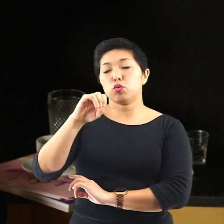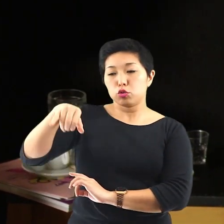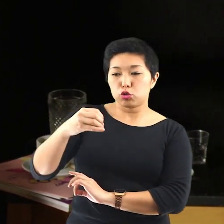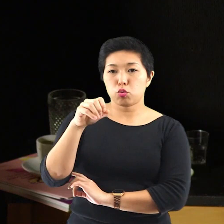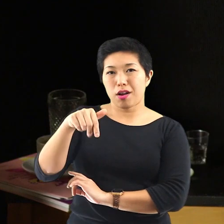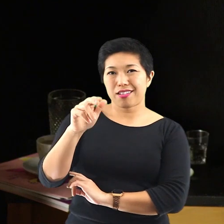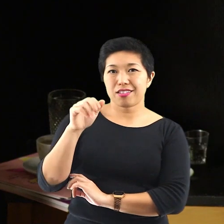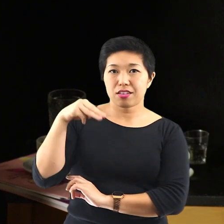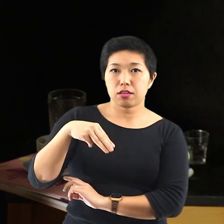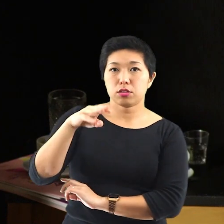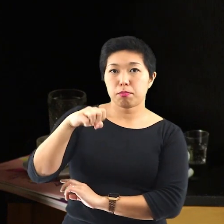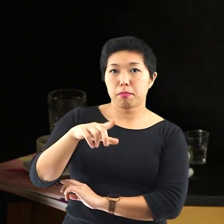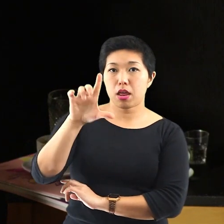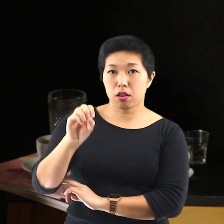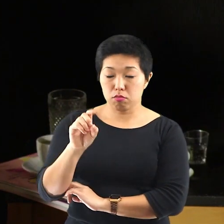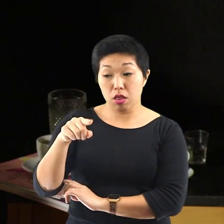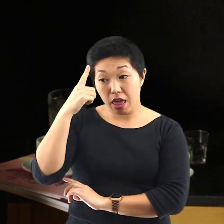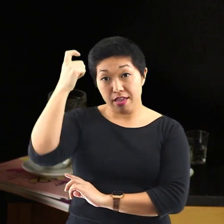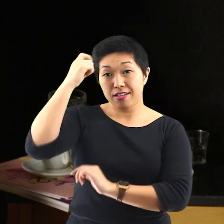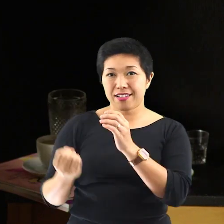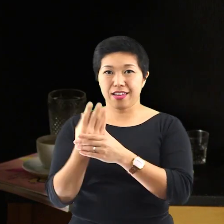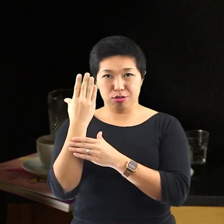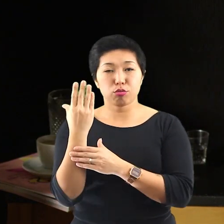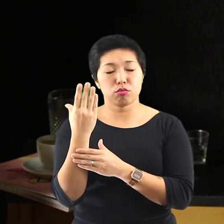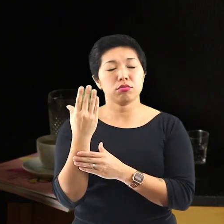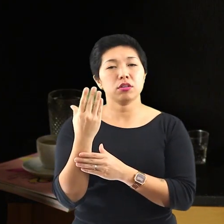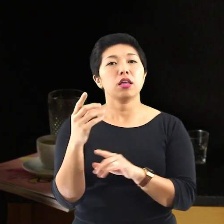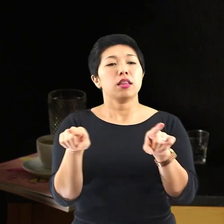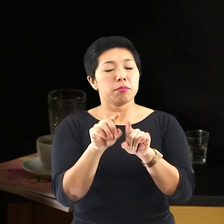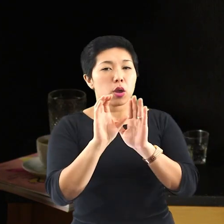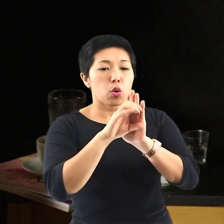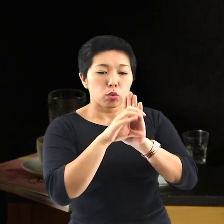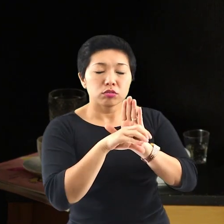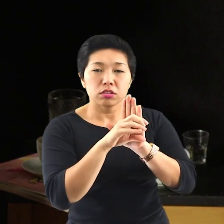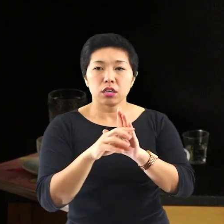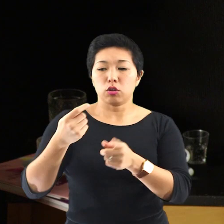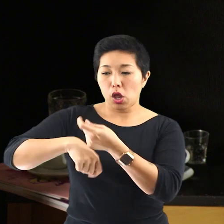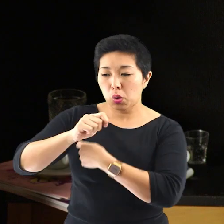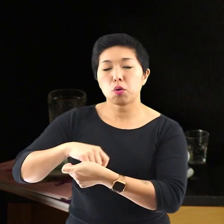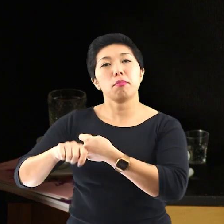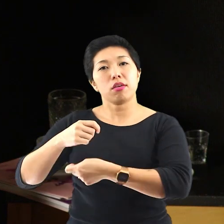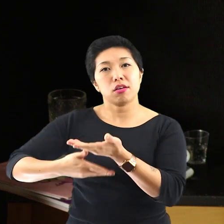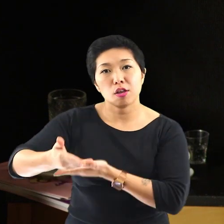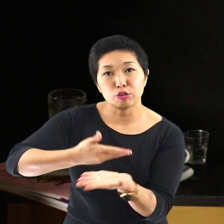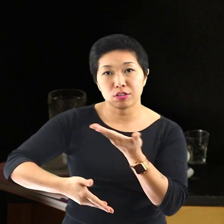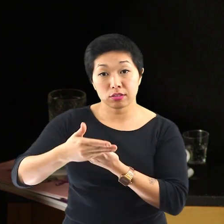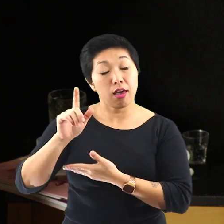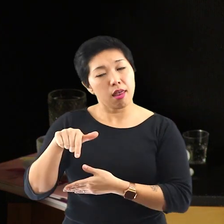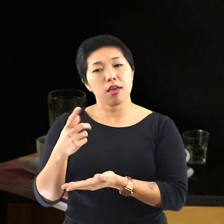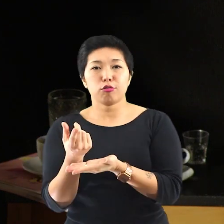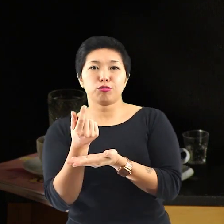o criador dessa ideia, junto com o conceito de economia solidária, né, que são as